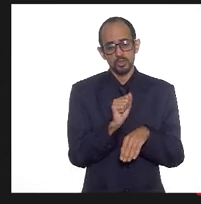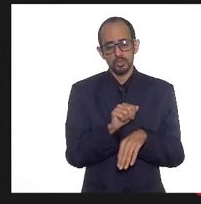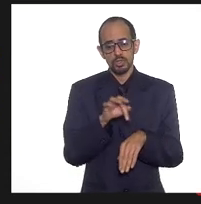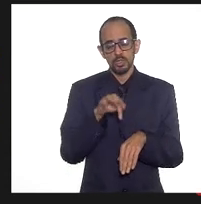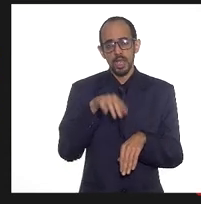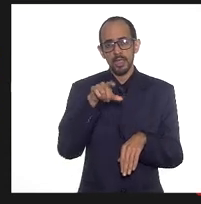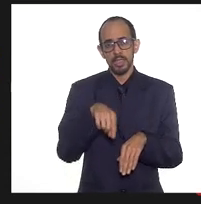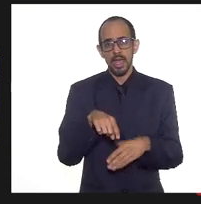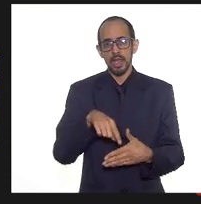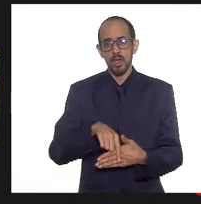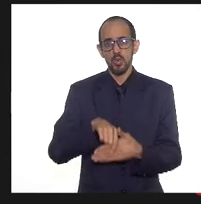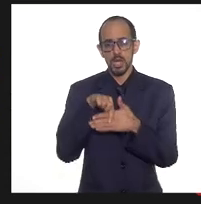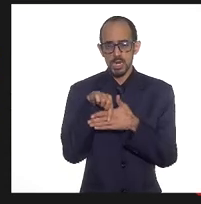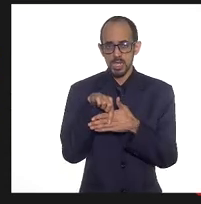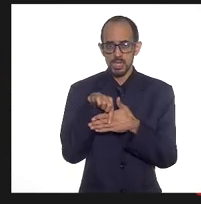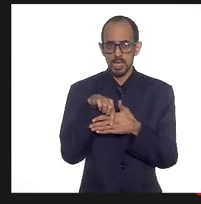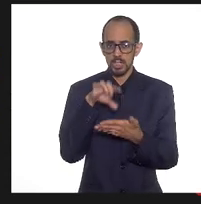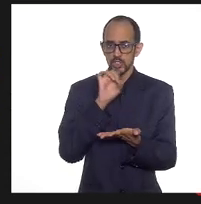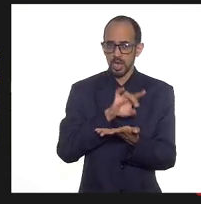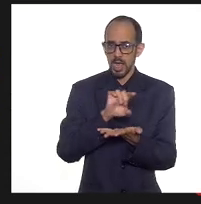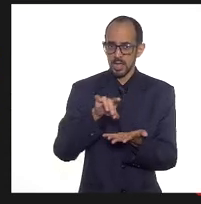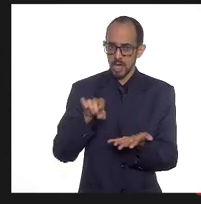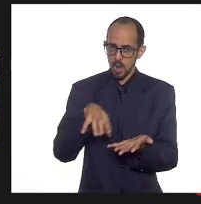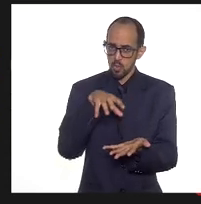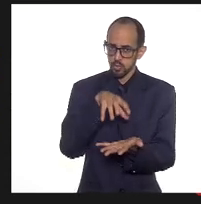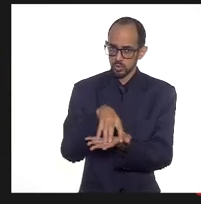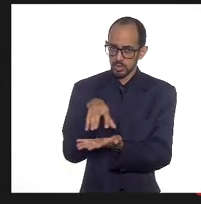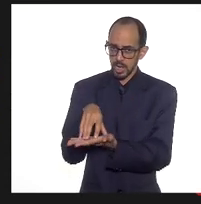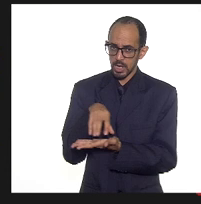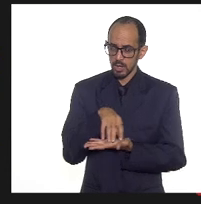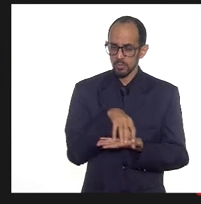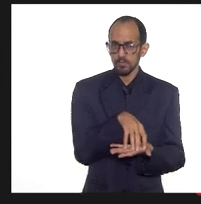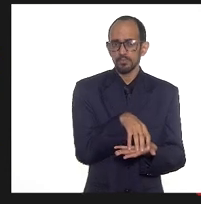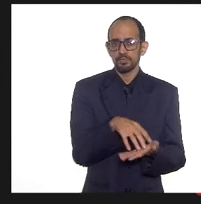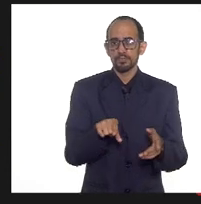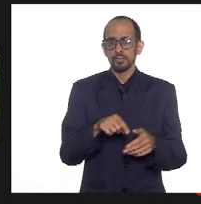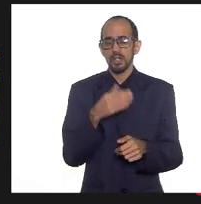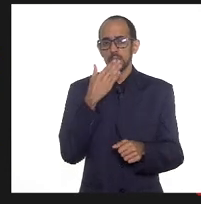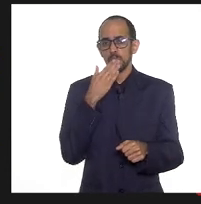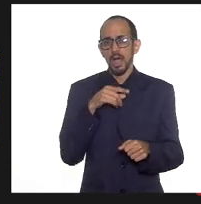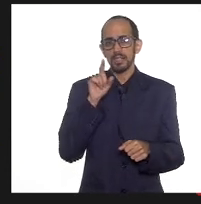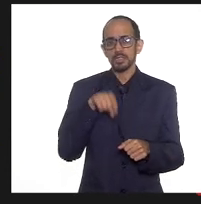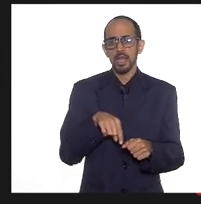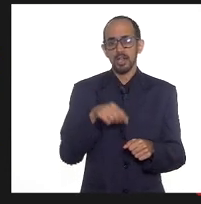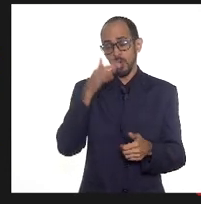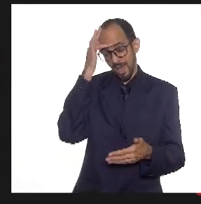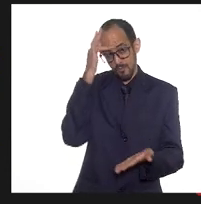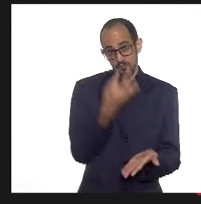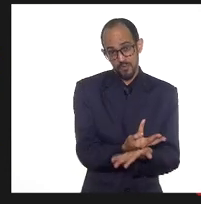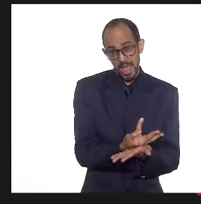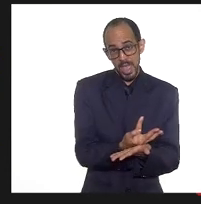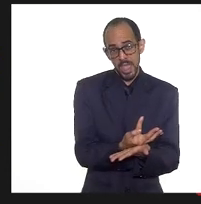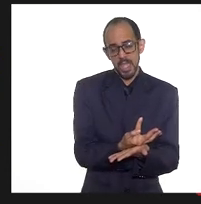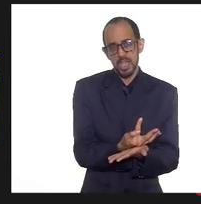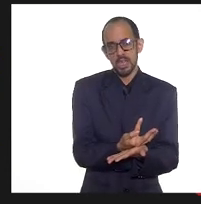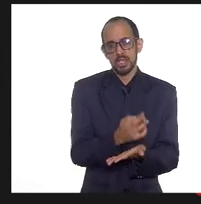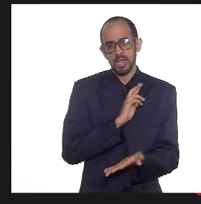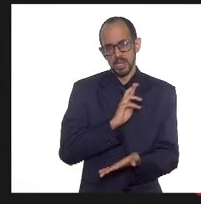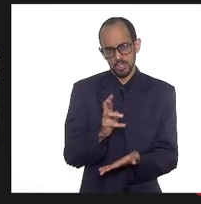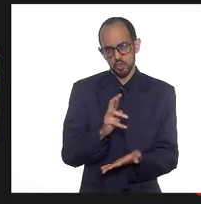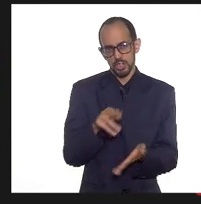quem eram as lideranças, quais as correntes religiosas a que estavam ligados, e, além disso, eles